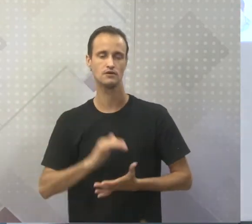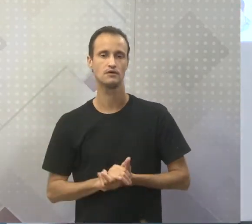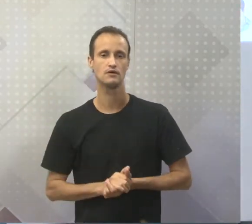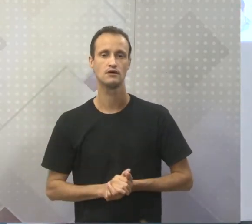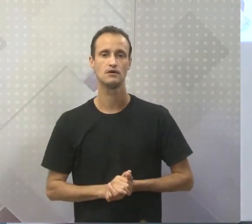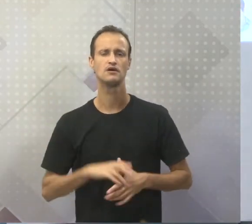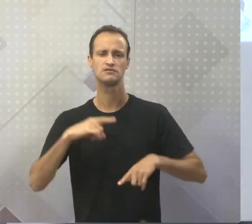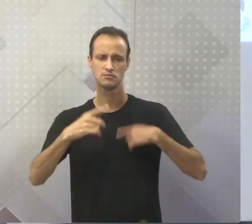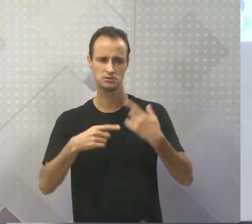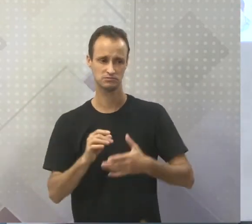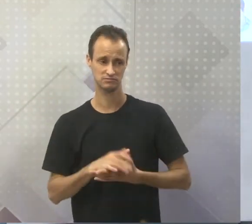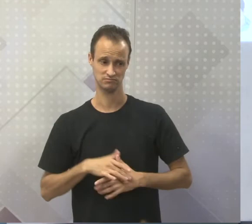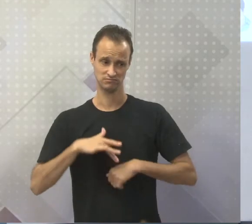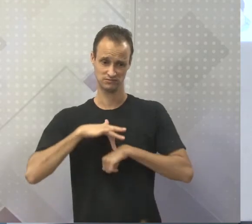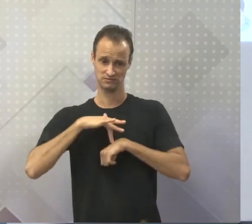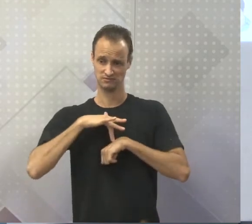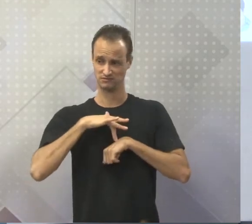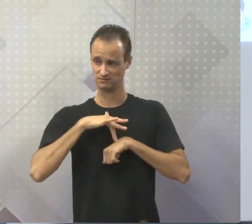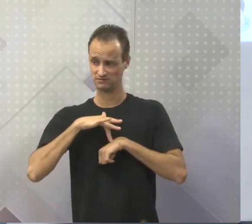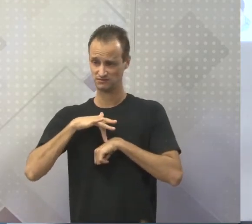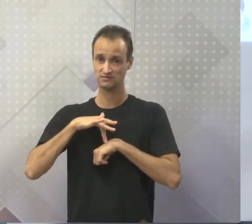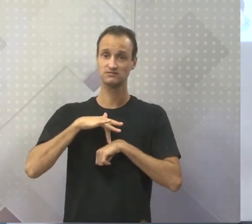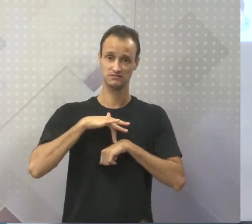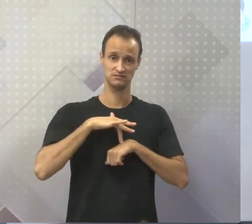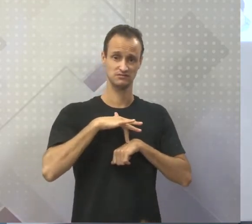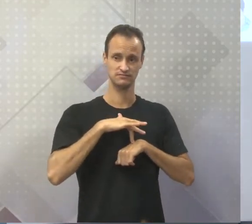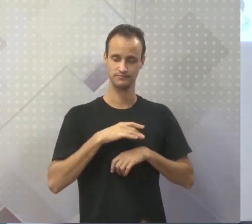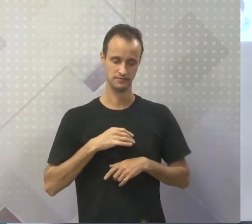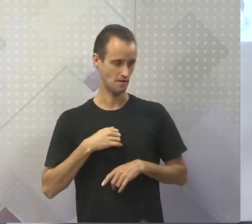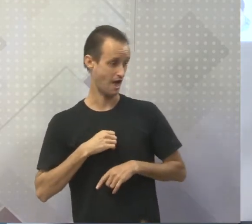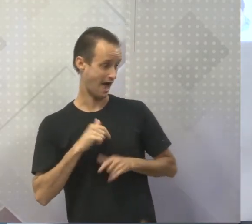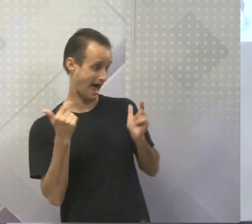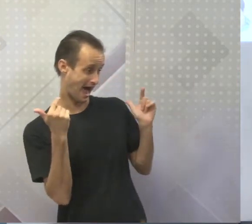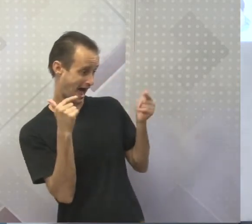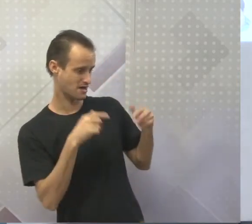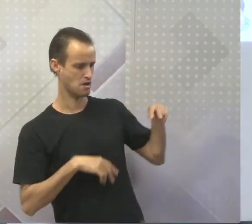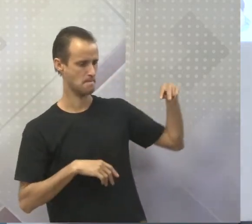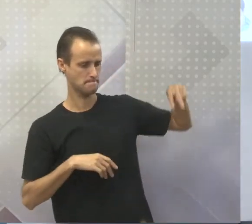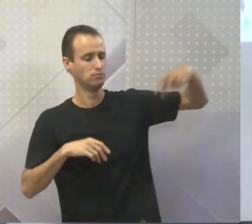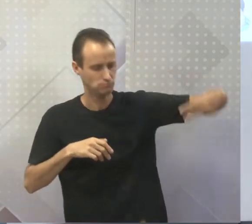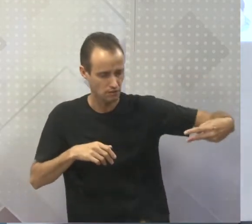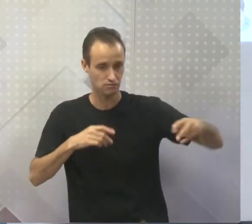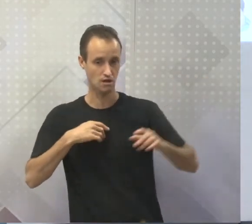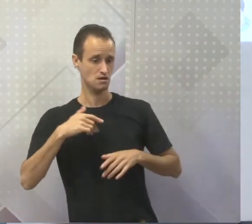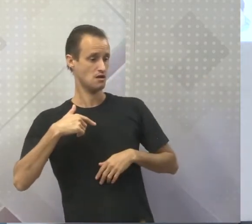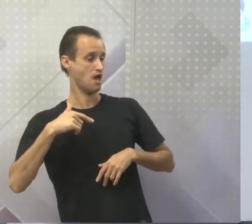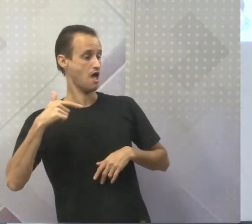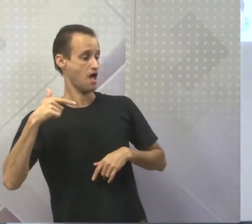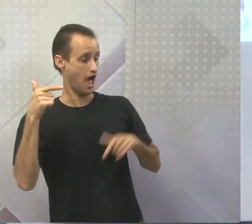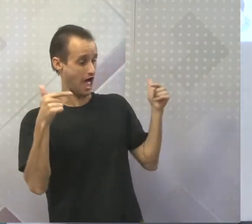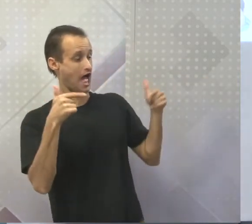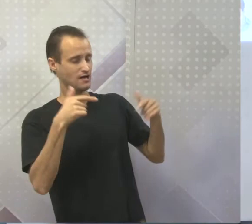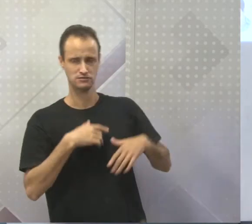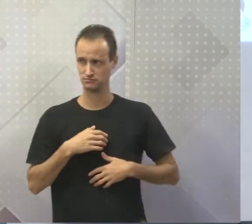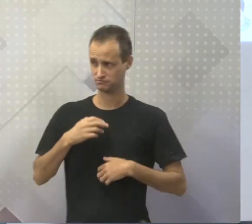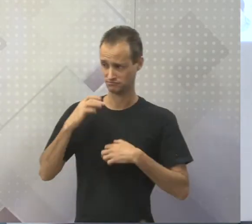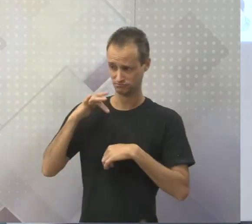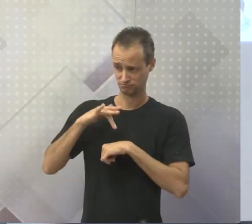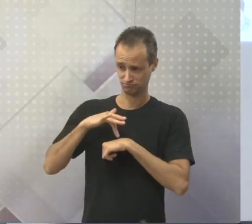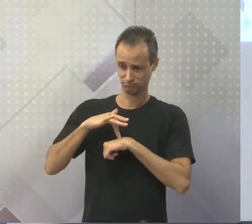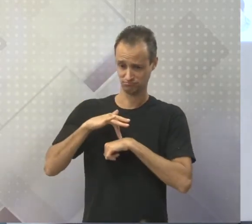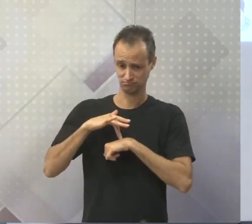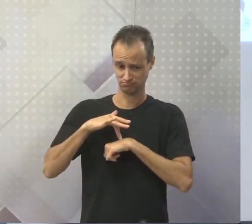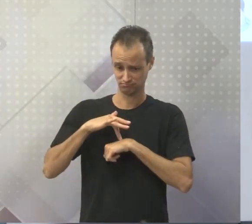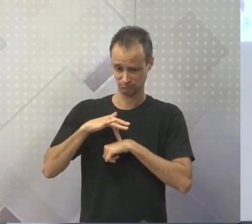ele vai ter embaraço por qualquer coisa. Se alguém ri porque ele tropeçou alguma coisa, ele passa o resto do tempo assim,